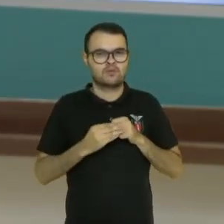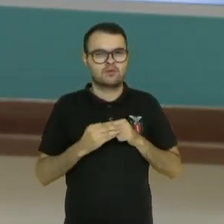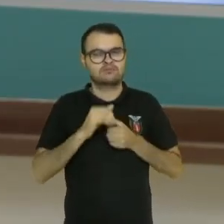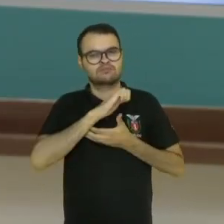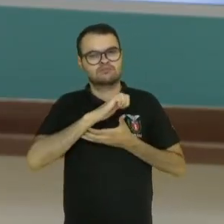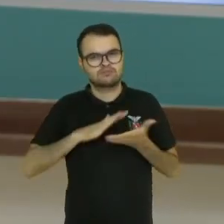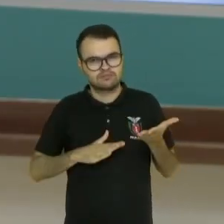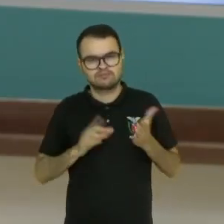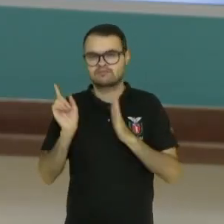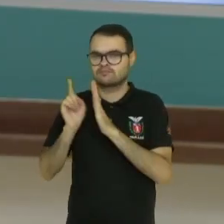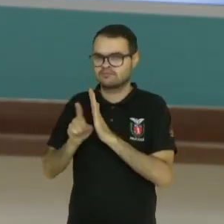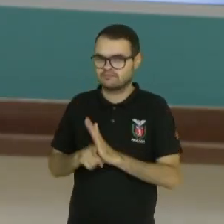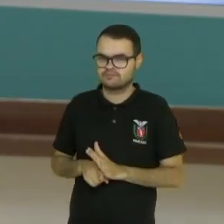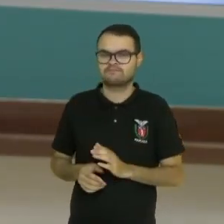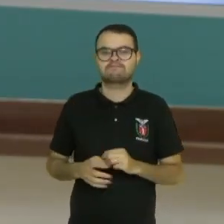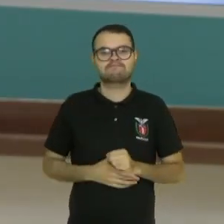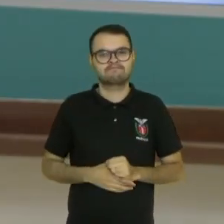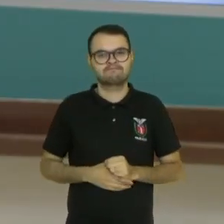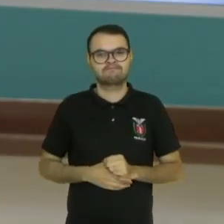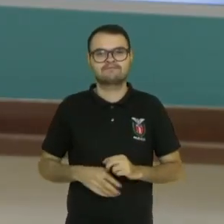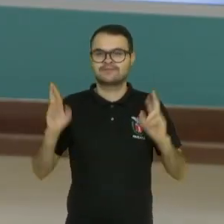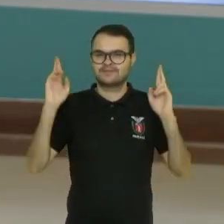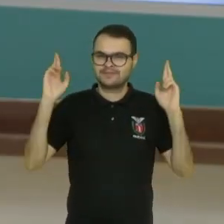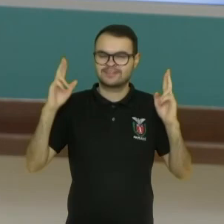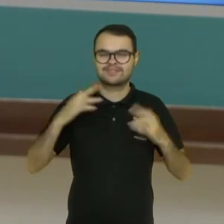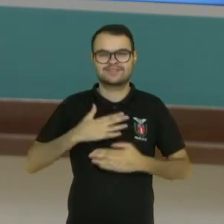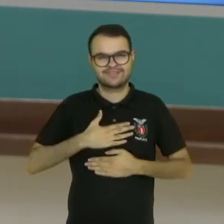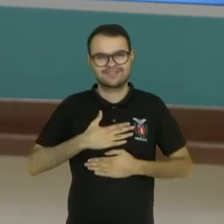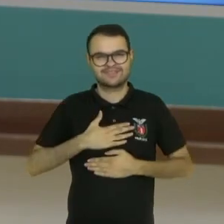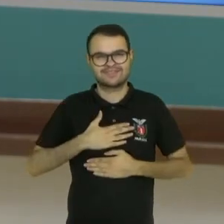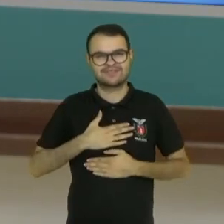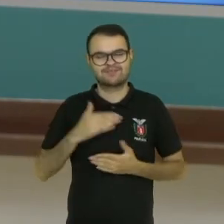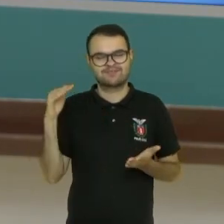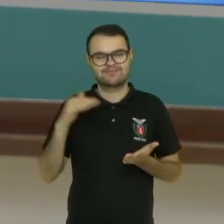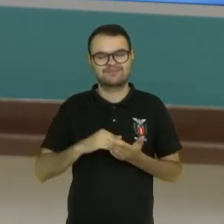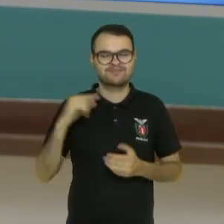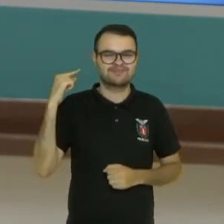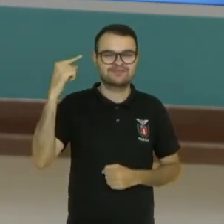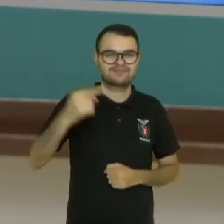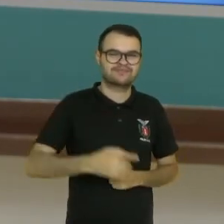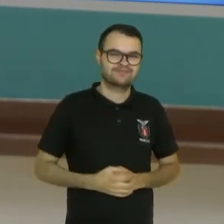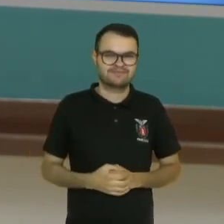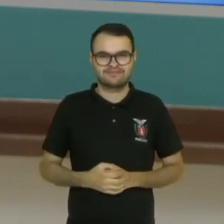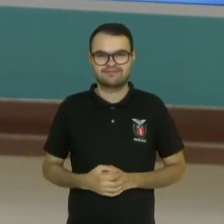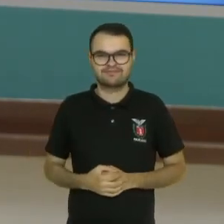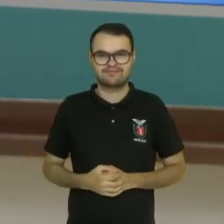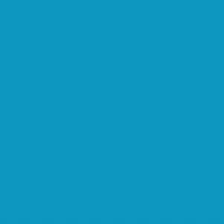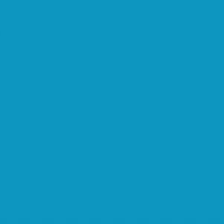atividades e questionamentos. Espero que vocês tenham gostado da aula e até breve!